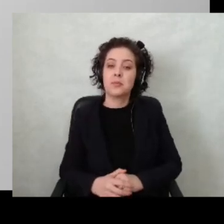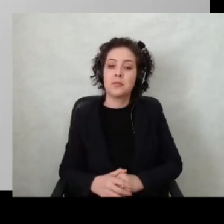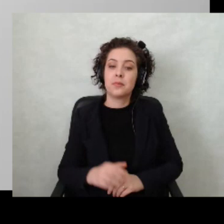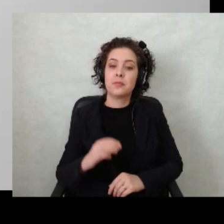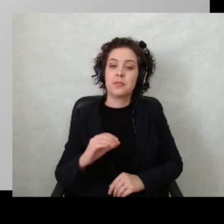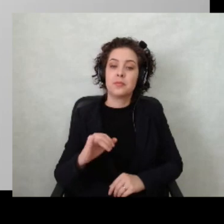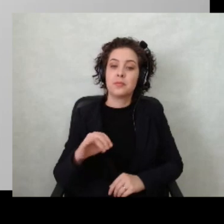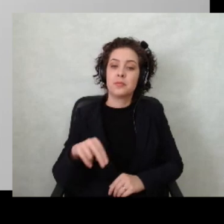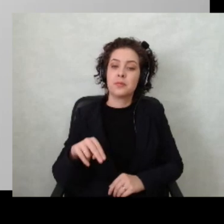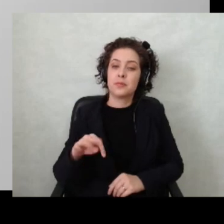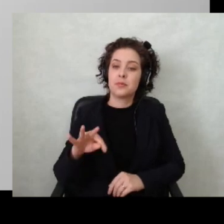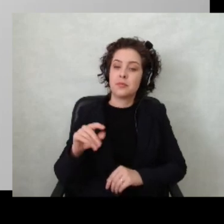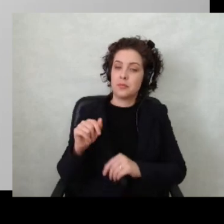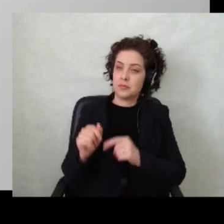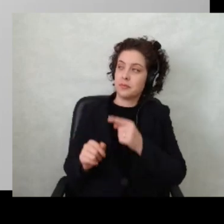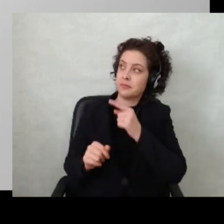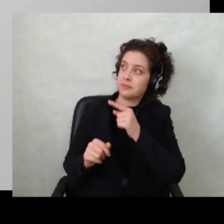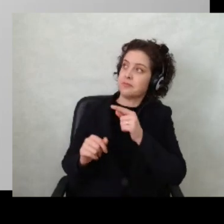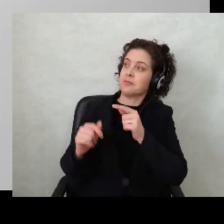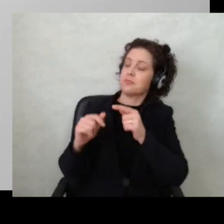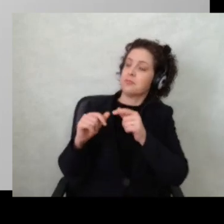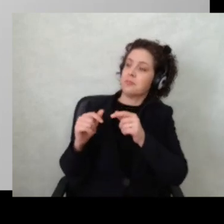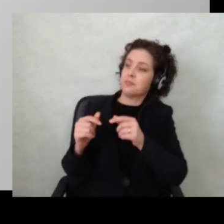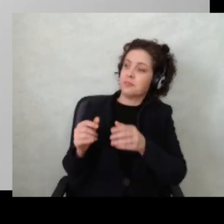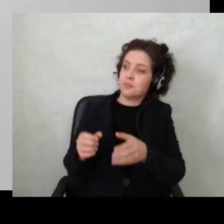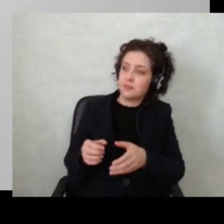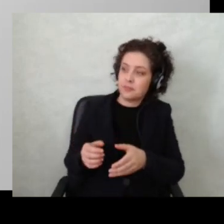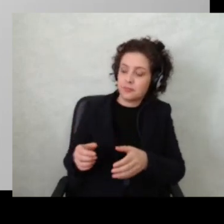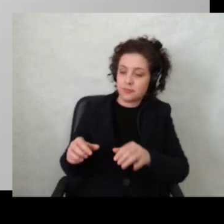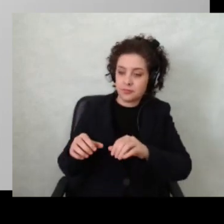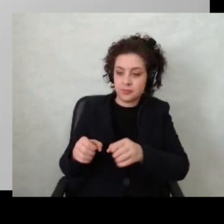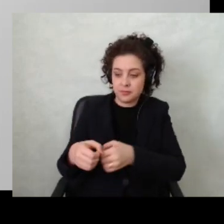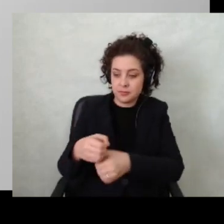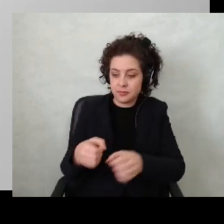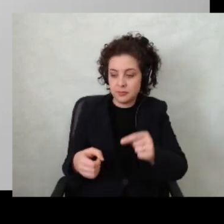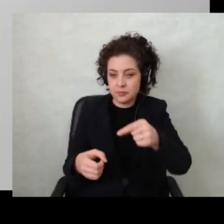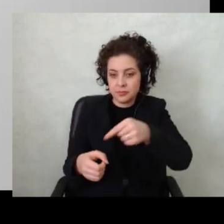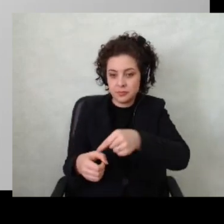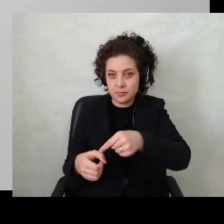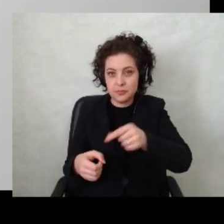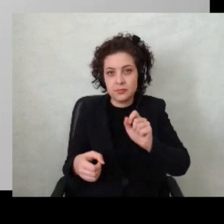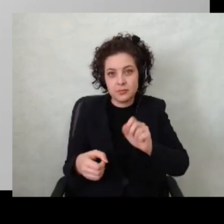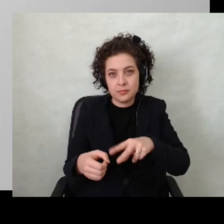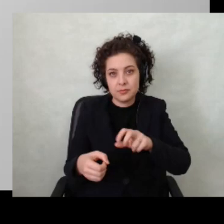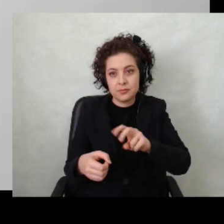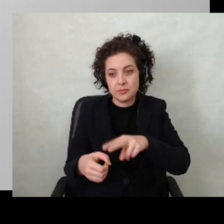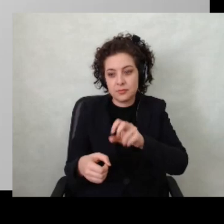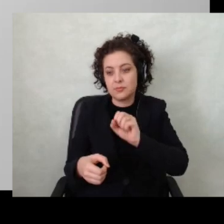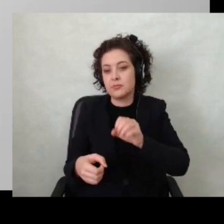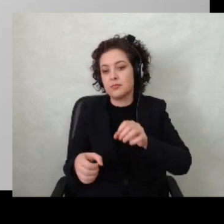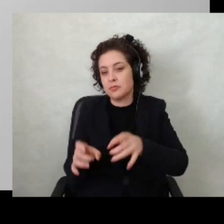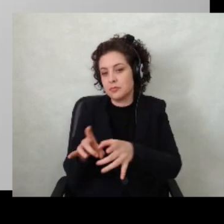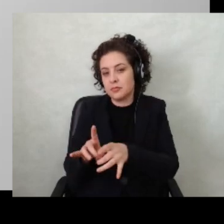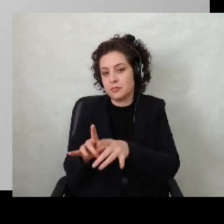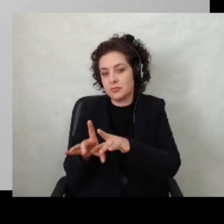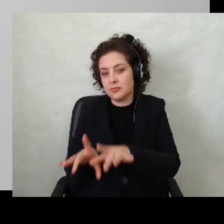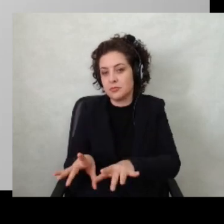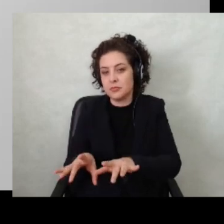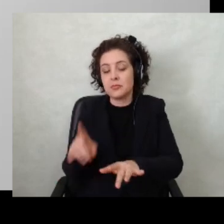nós basicamente colocamos o vírus nas células e depois coletamos o sobrenadante para saber se essas células estão,